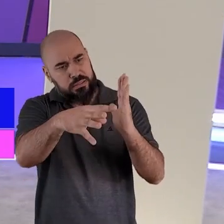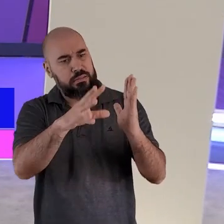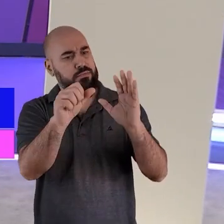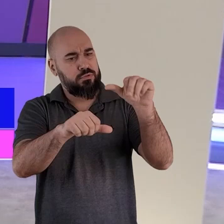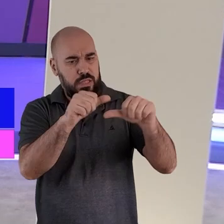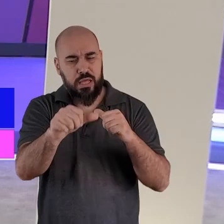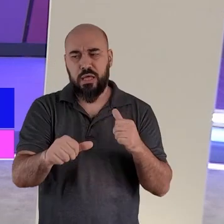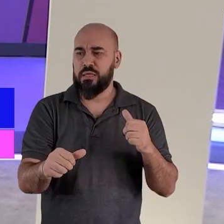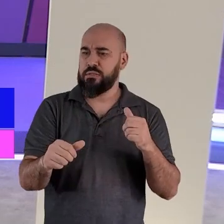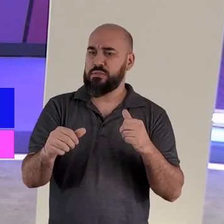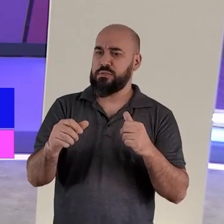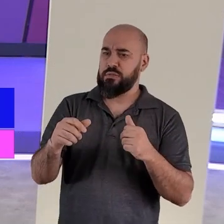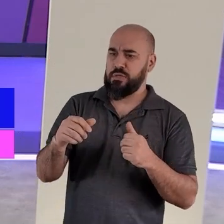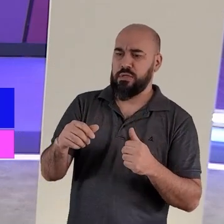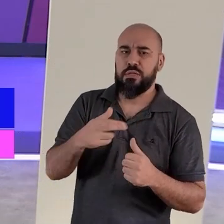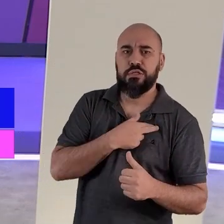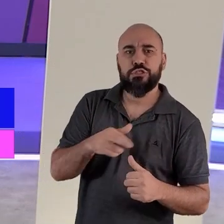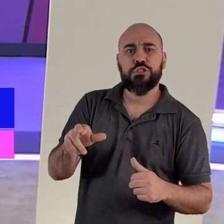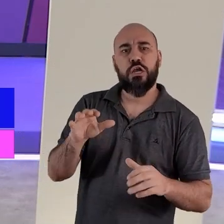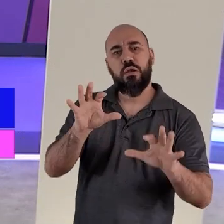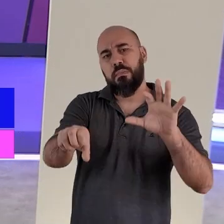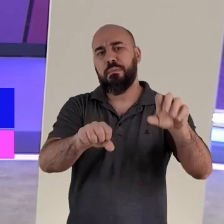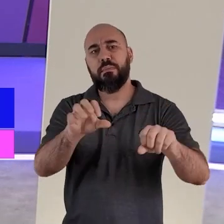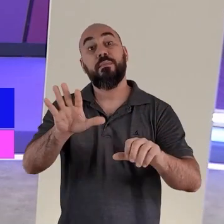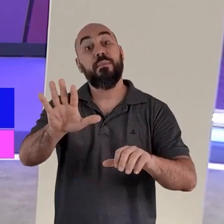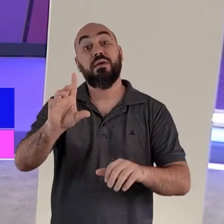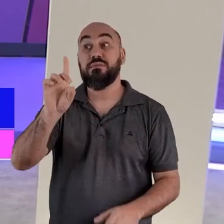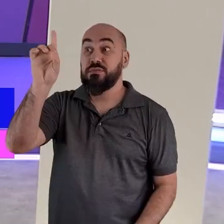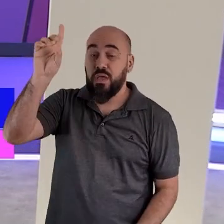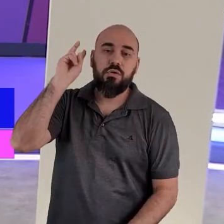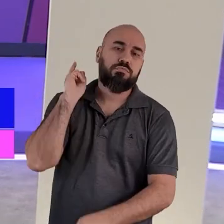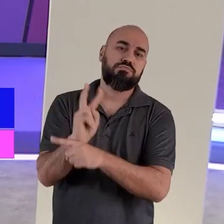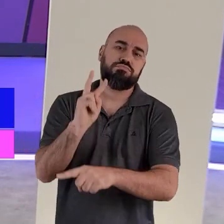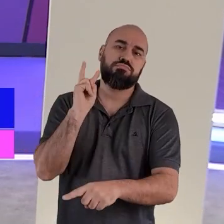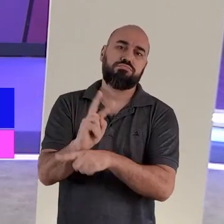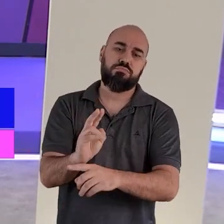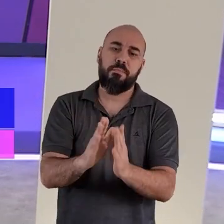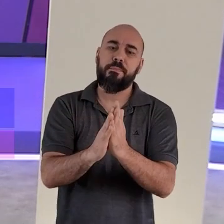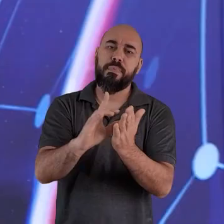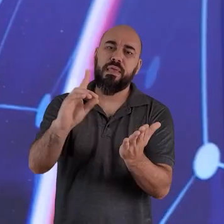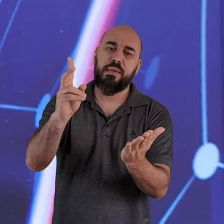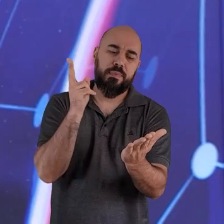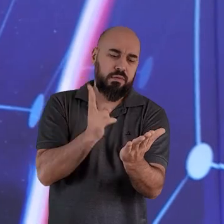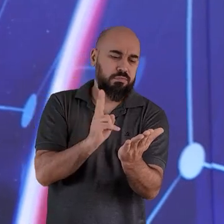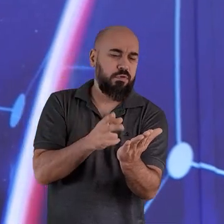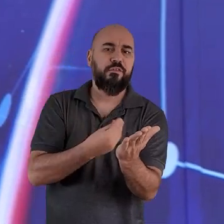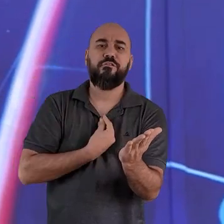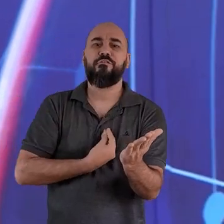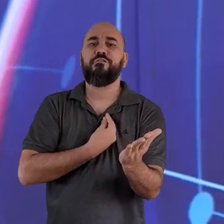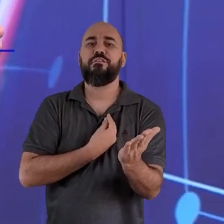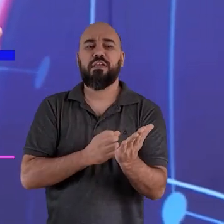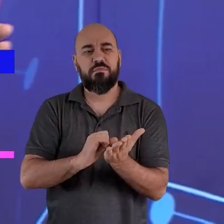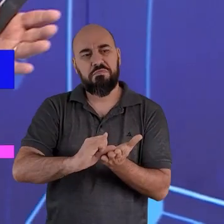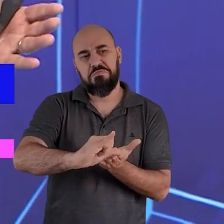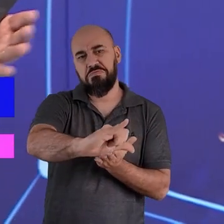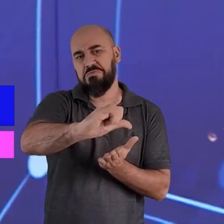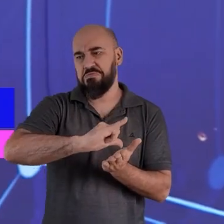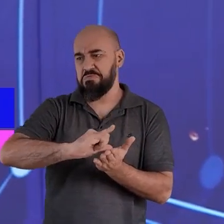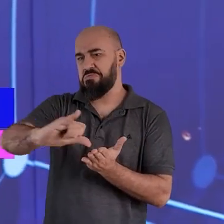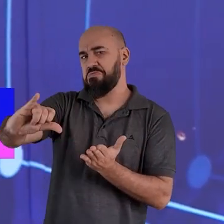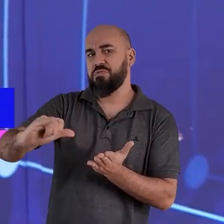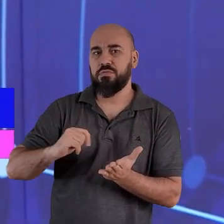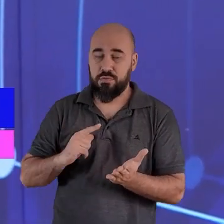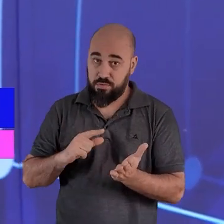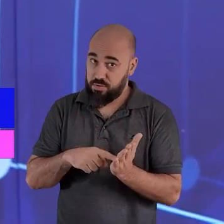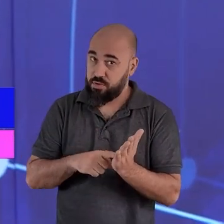verdades, Deus manteve o seu povo, Deus manteve a sua palavra. Diante deste